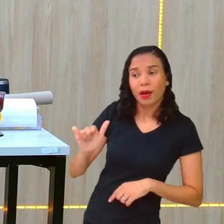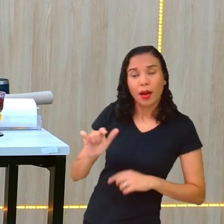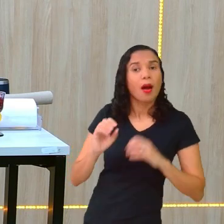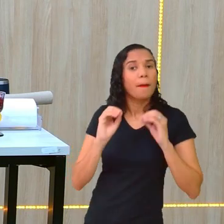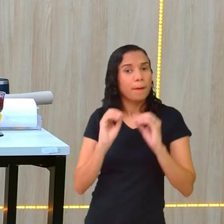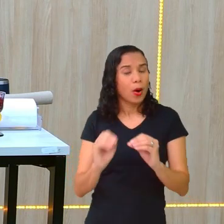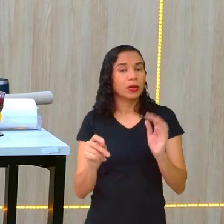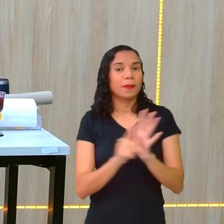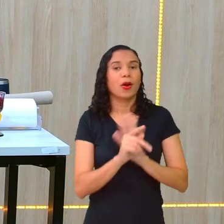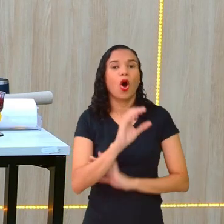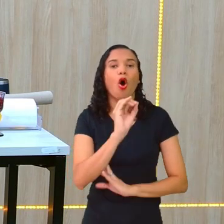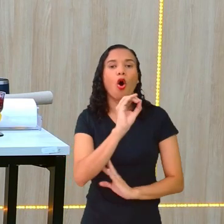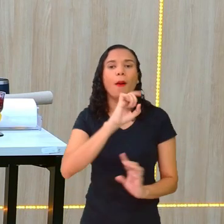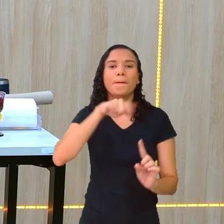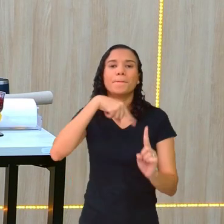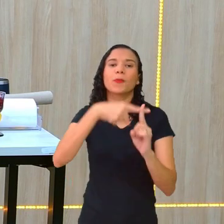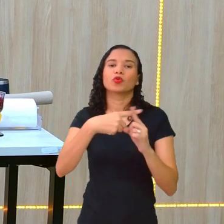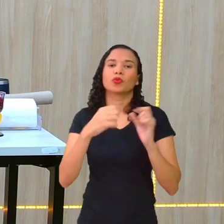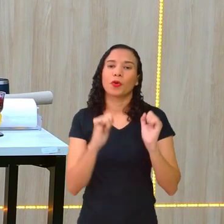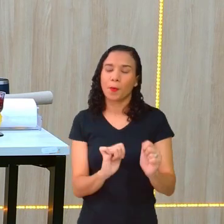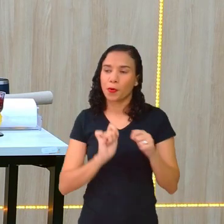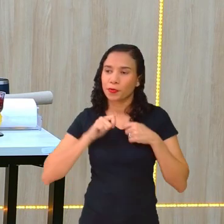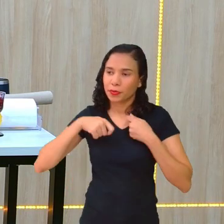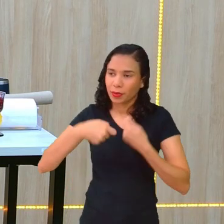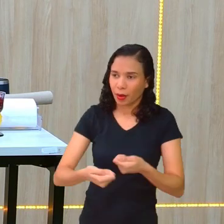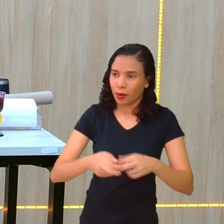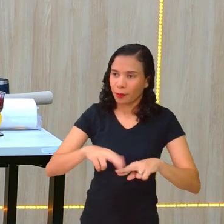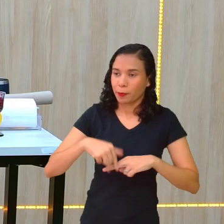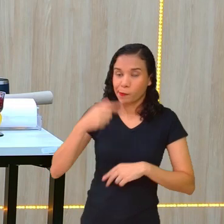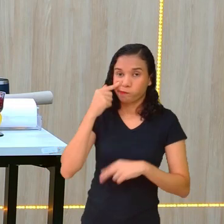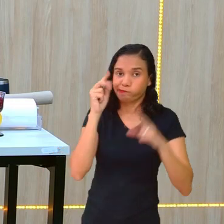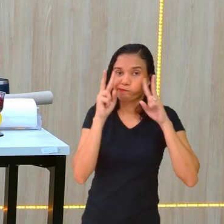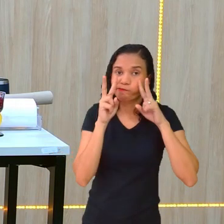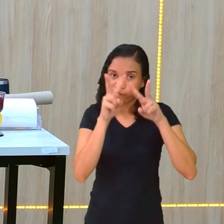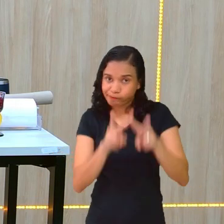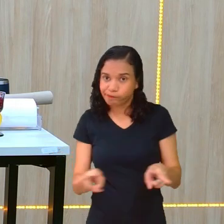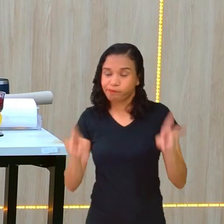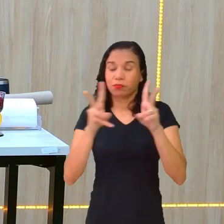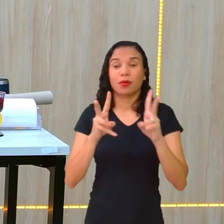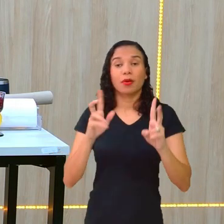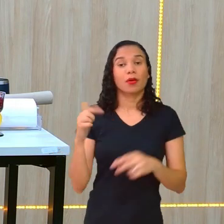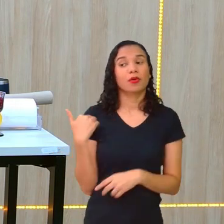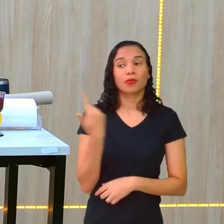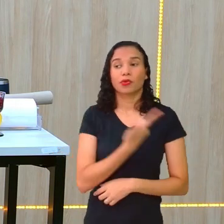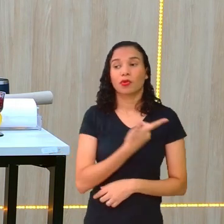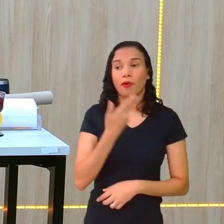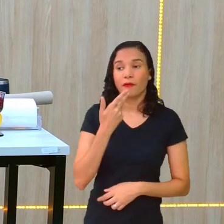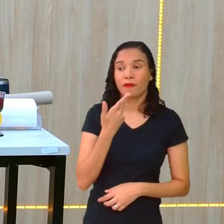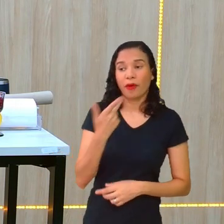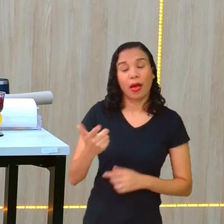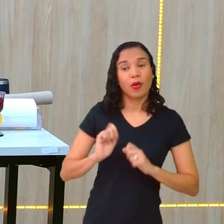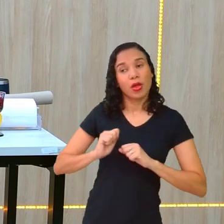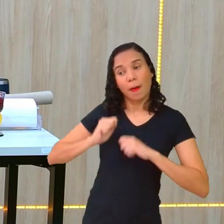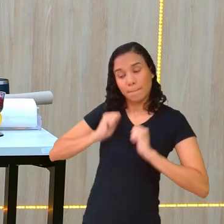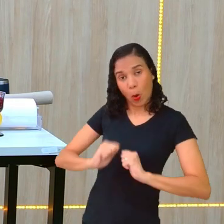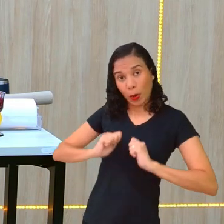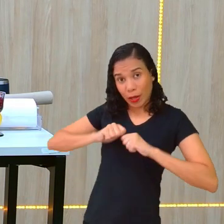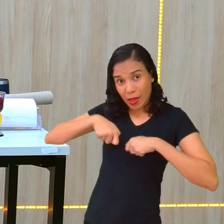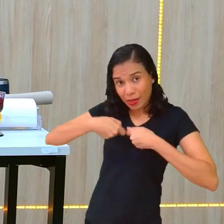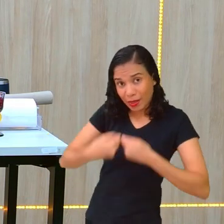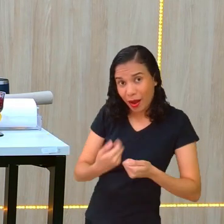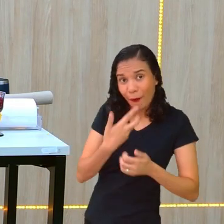pode receber de O positivo. Então, vejam, aqui eu vou colocar os doadores da professora